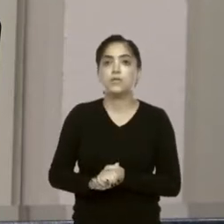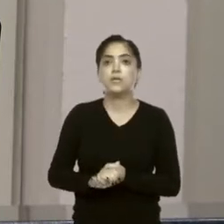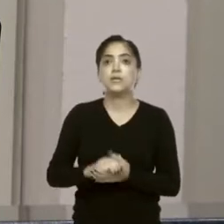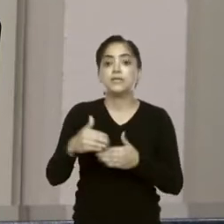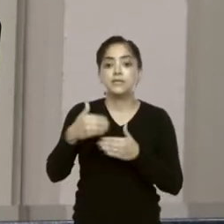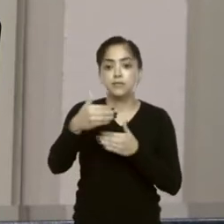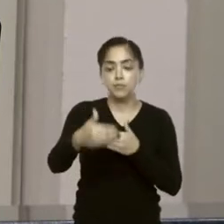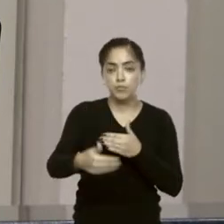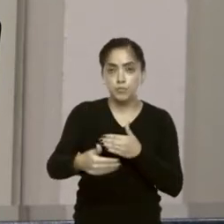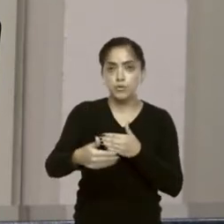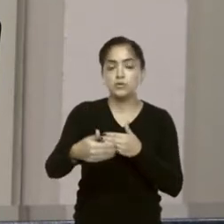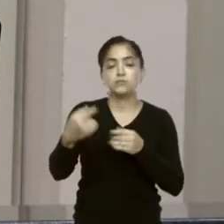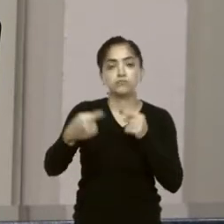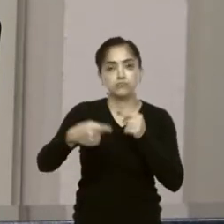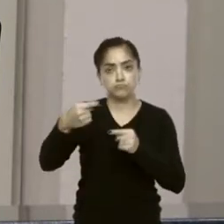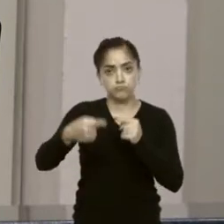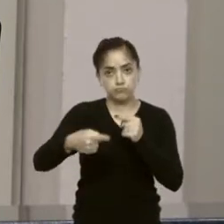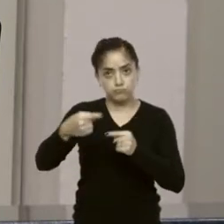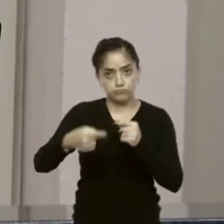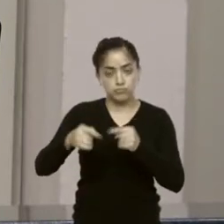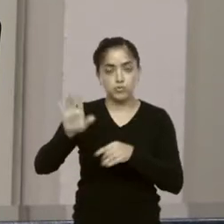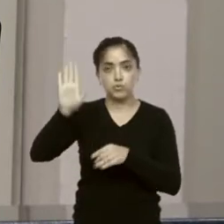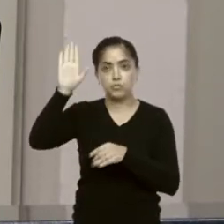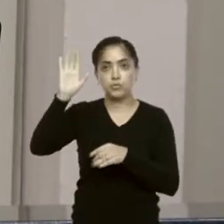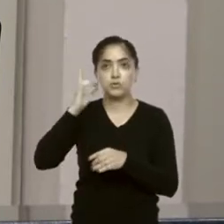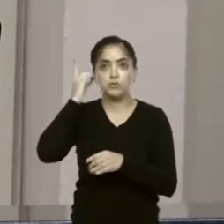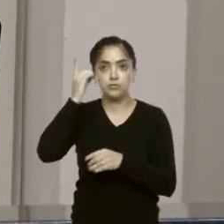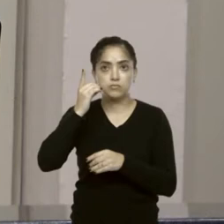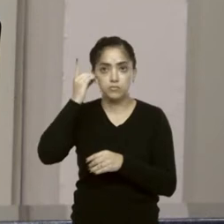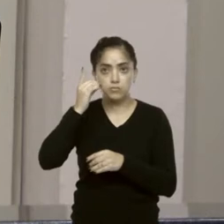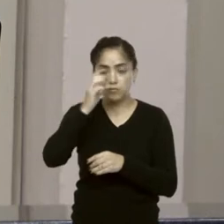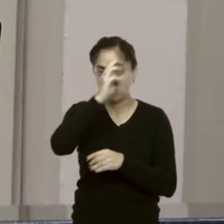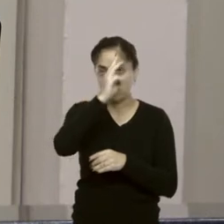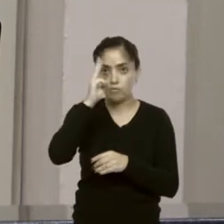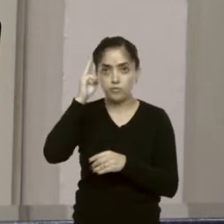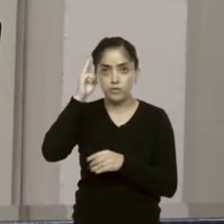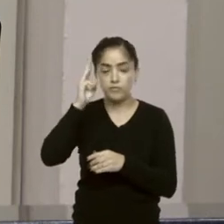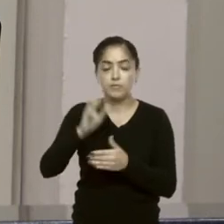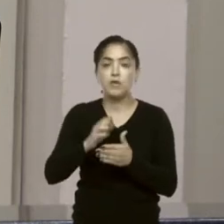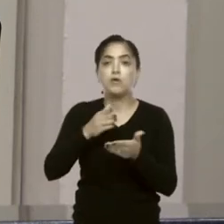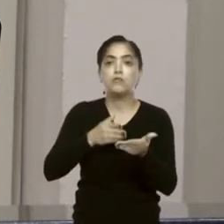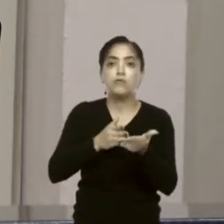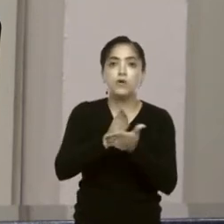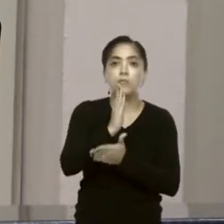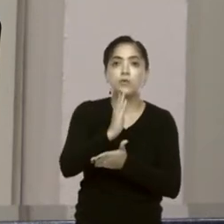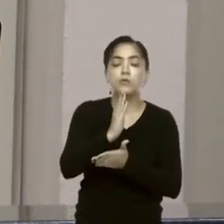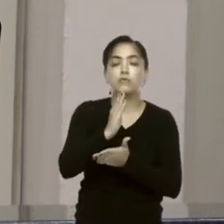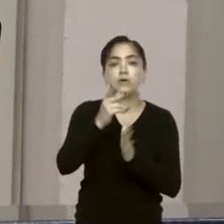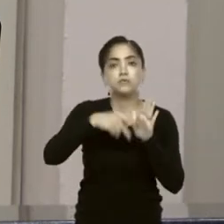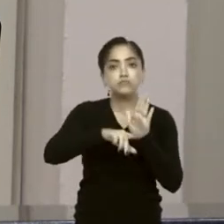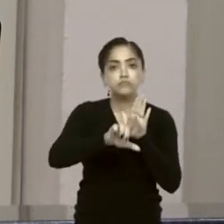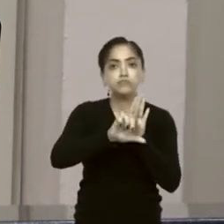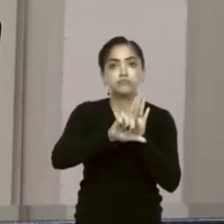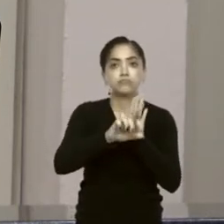seguinte, submetido à discussão e com manifestação do senhor deputado Volney Weber, foi aprovado em turno único o projeto de